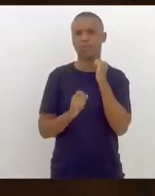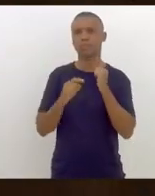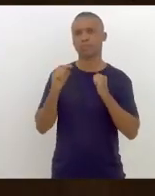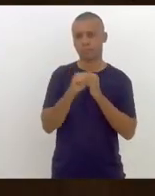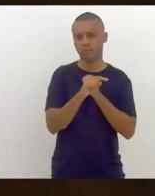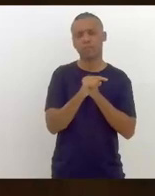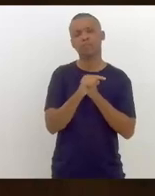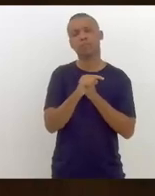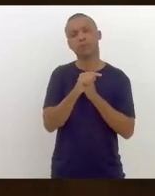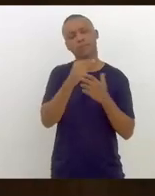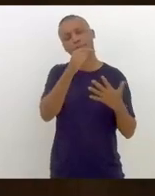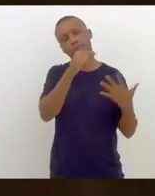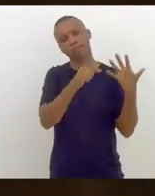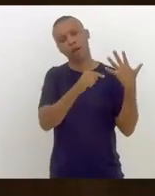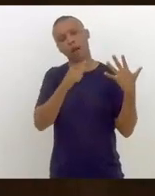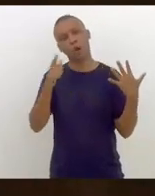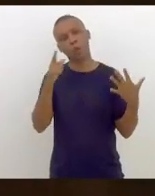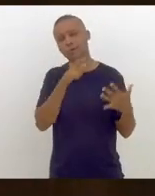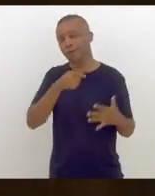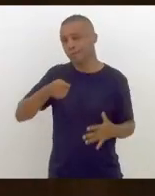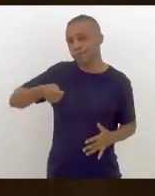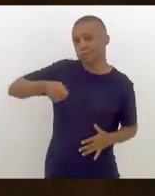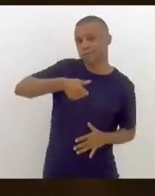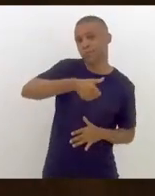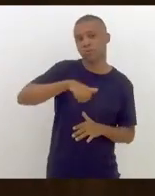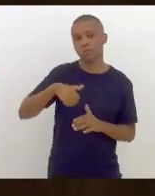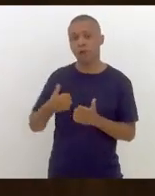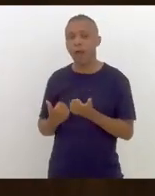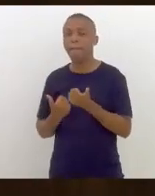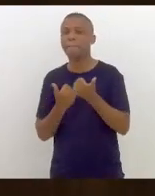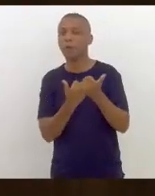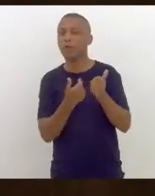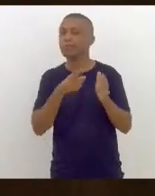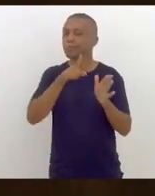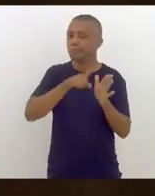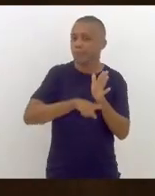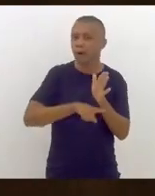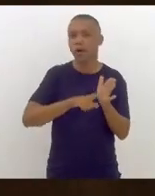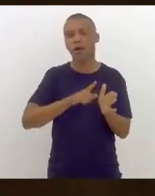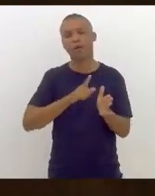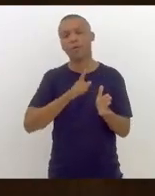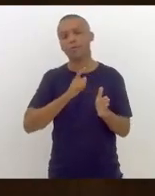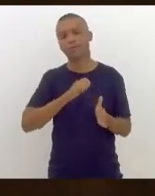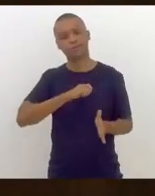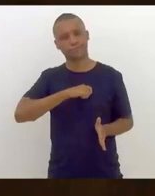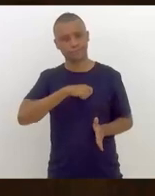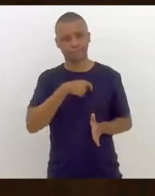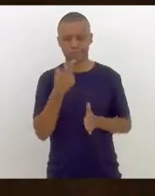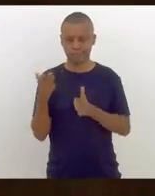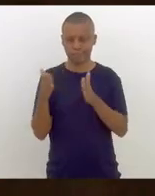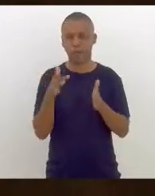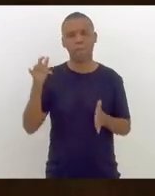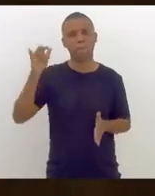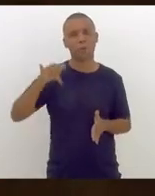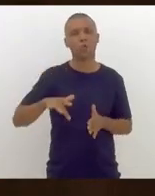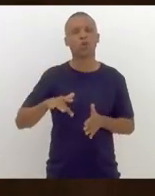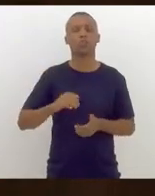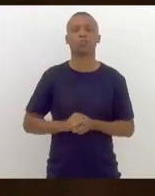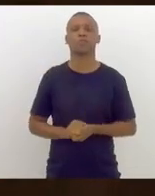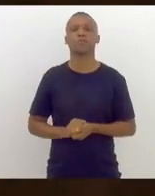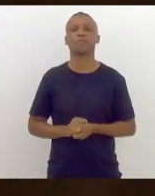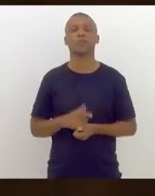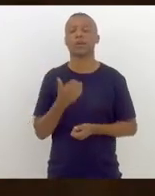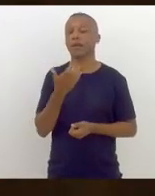as quais foram concedidos qualquer tipo de benefício fiscal ou de renúncia fiscal e por último o senhor presidente